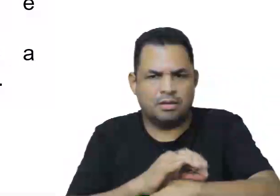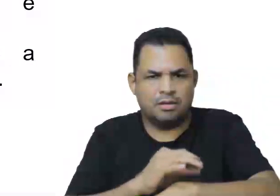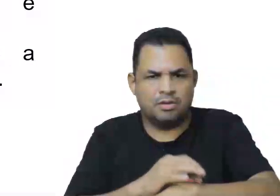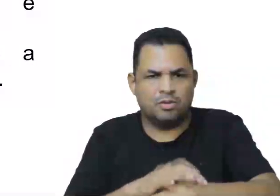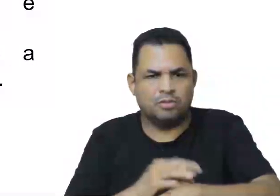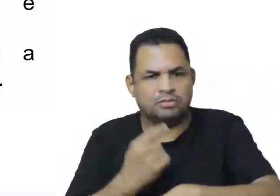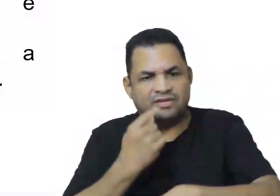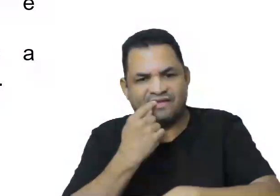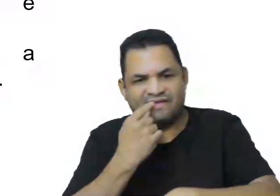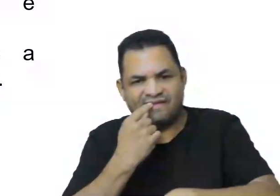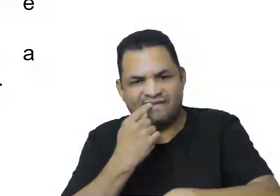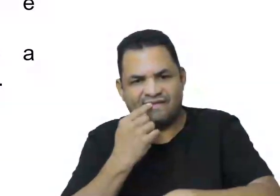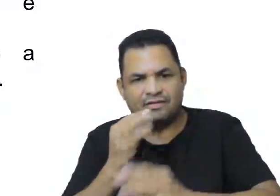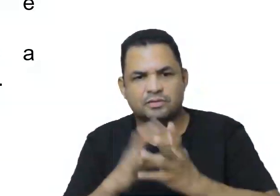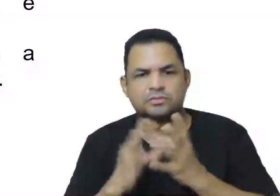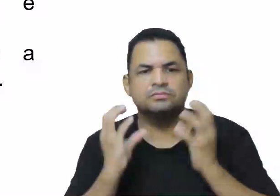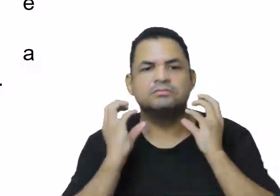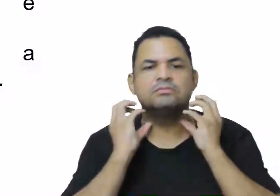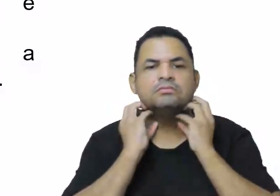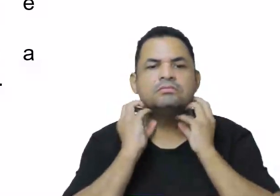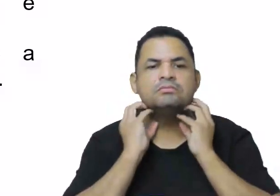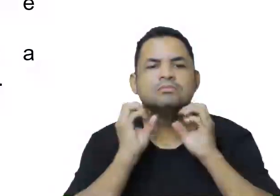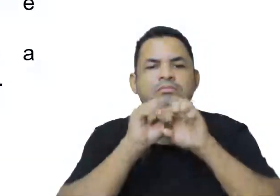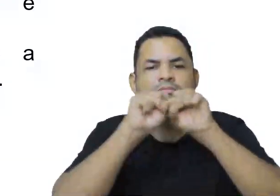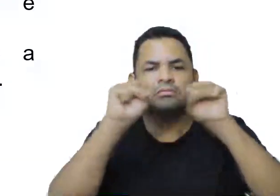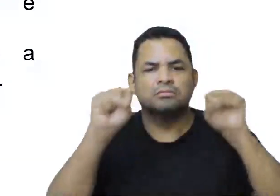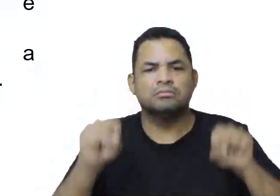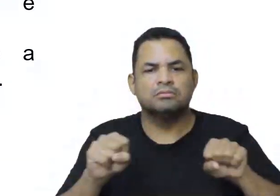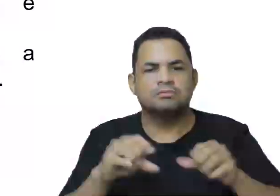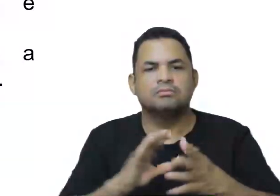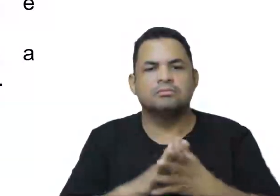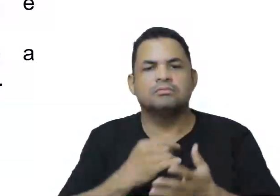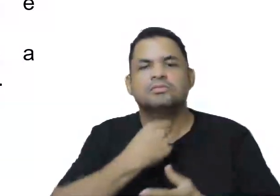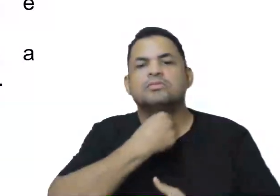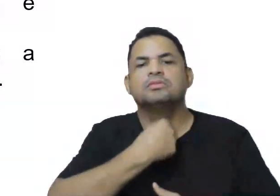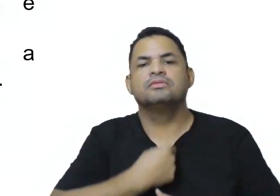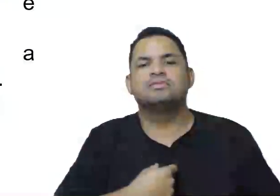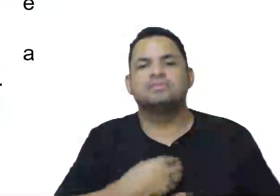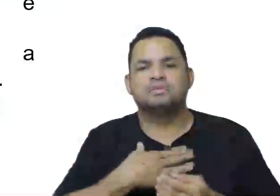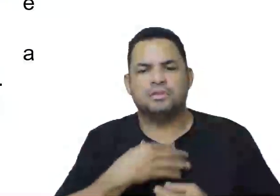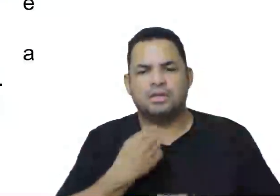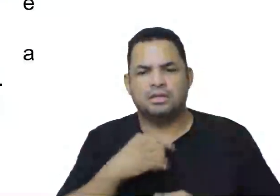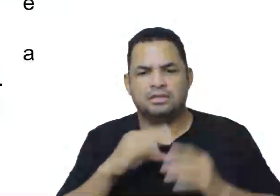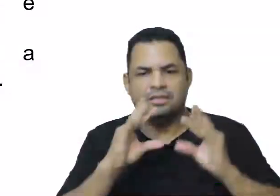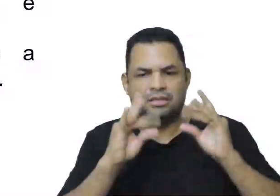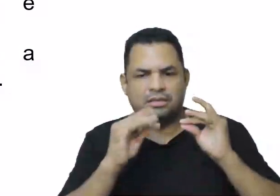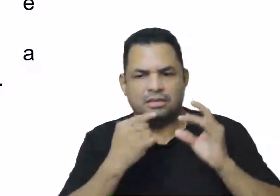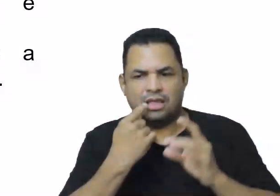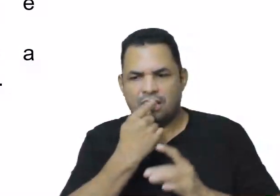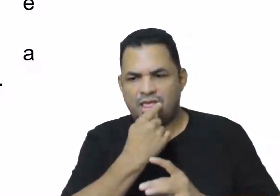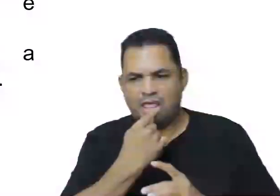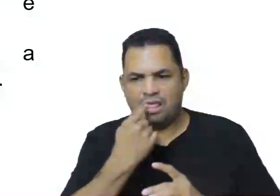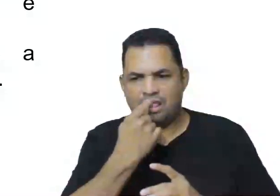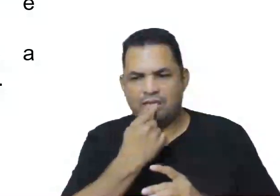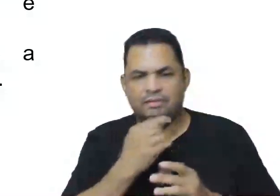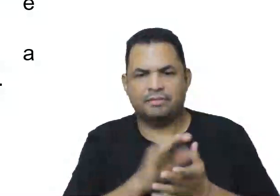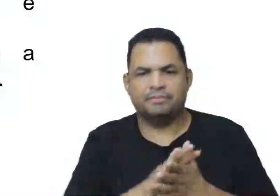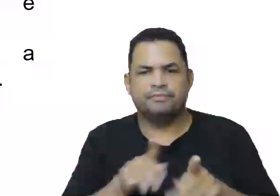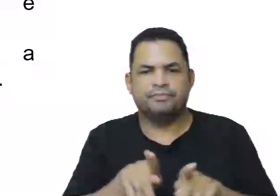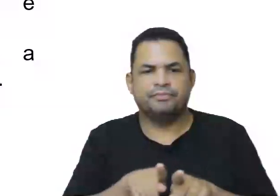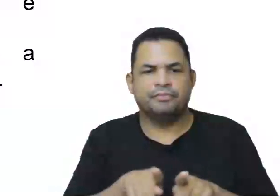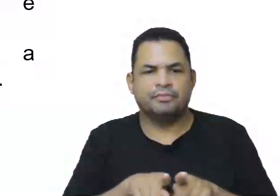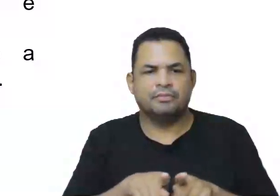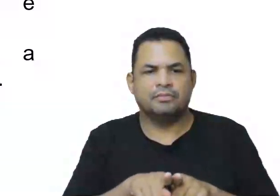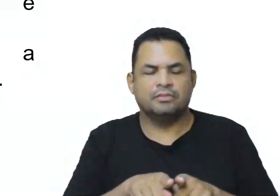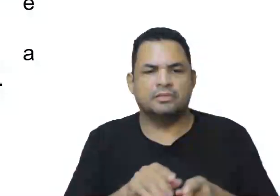pele, dentes, glândulas do sistema nervoso e salivar, né? Já a endoderme, ela é